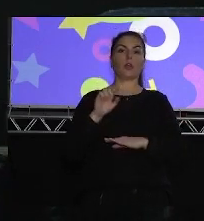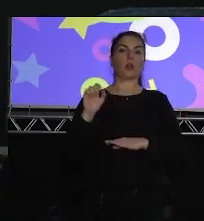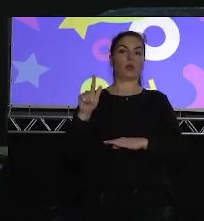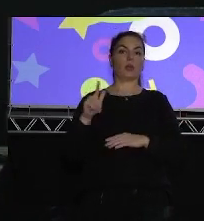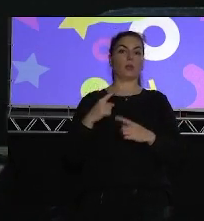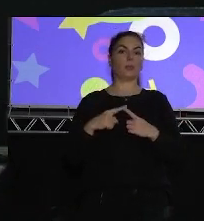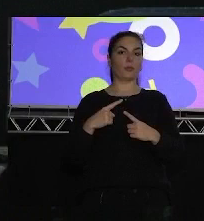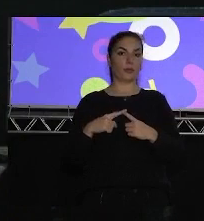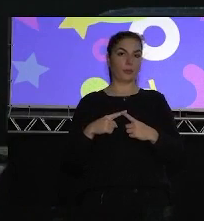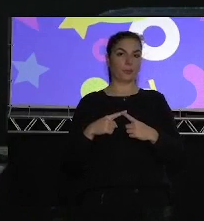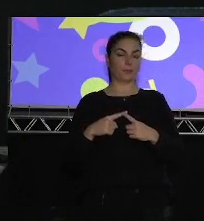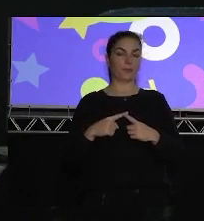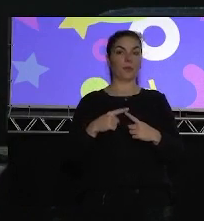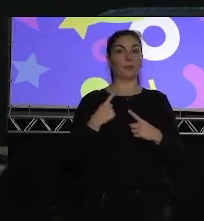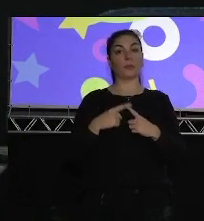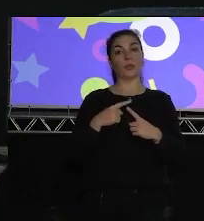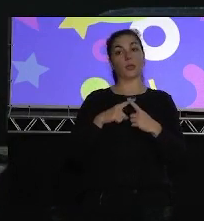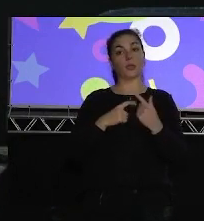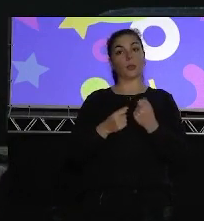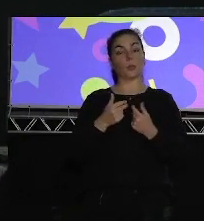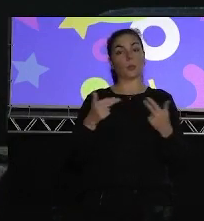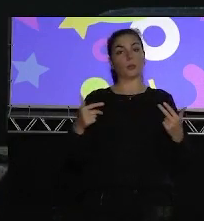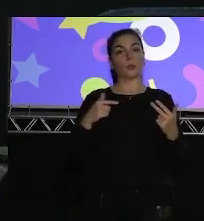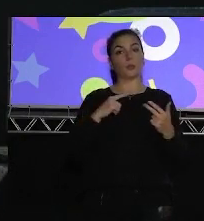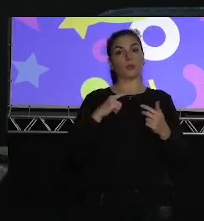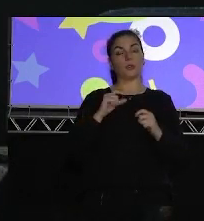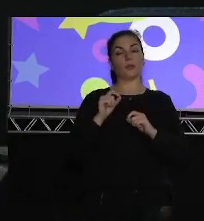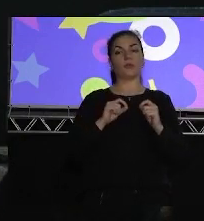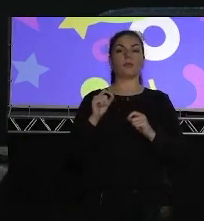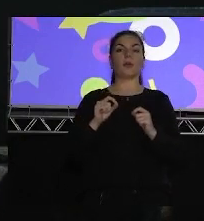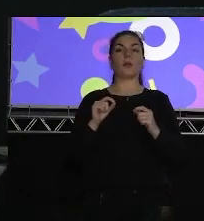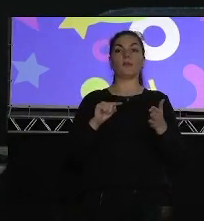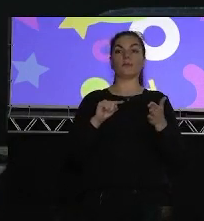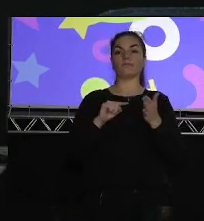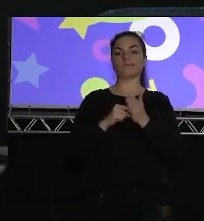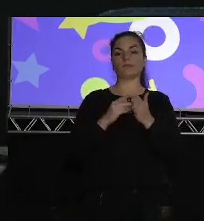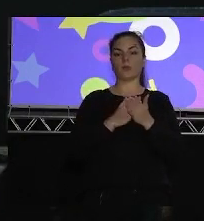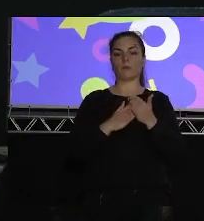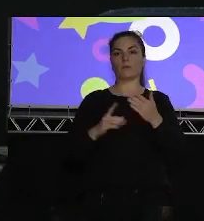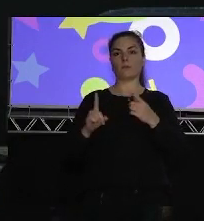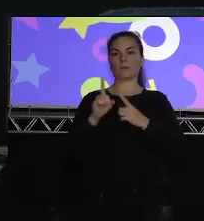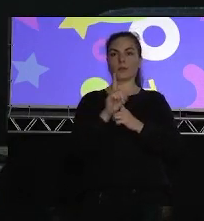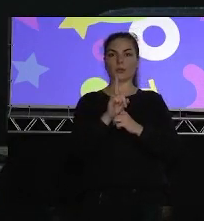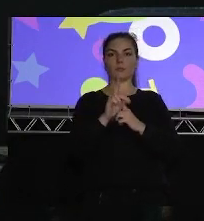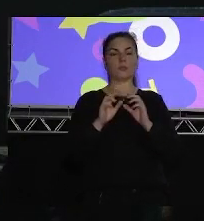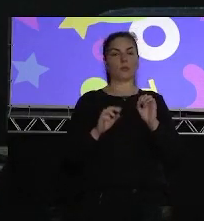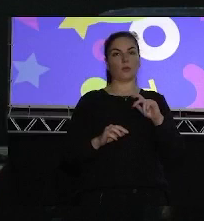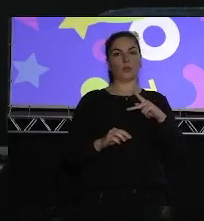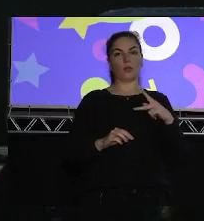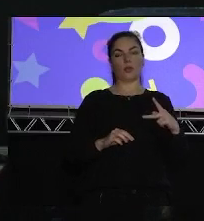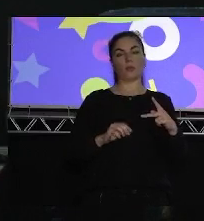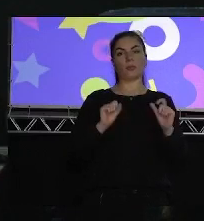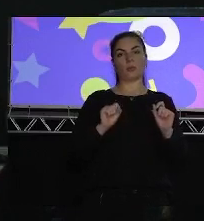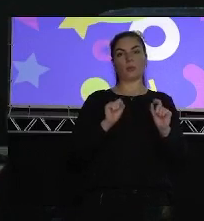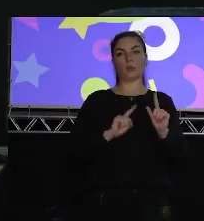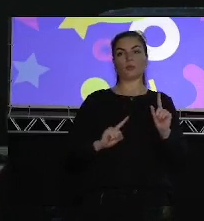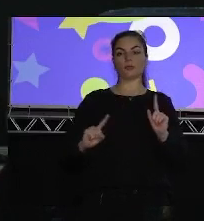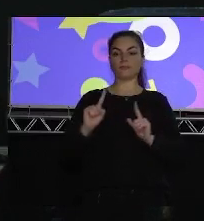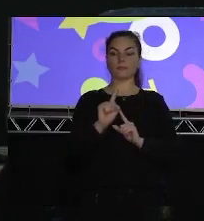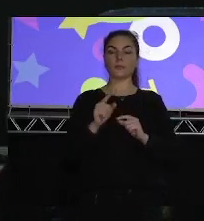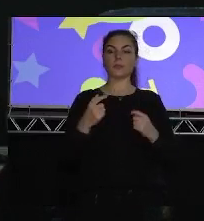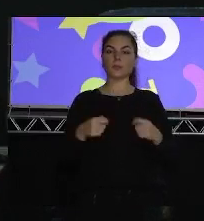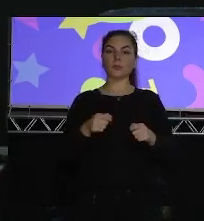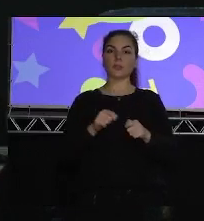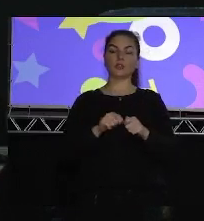gente? Porque tem coisa que vai furar a fila do upstream. Né? Tem coisa que não vai passar pelo upstream, então eu posso ter a necessidade de fazer